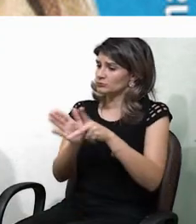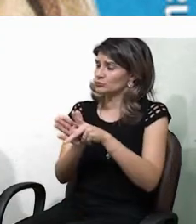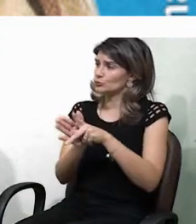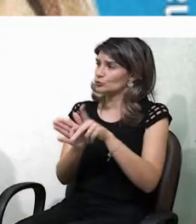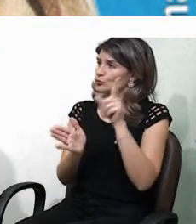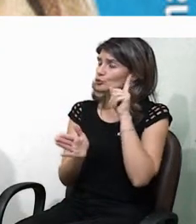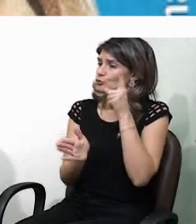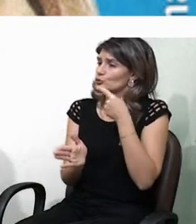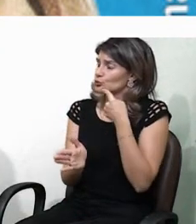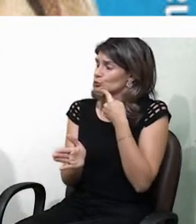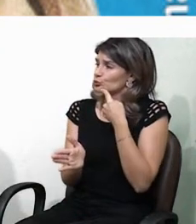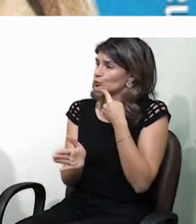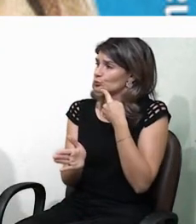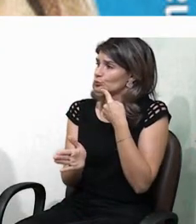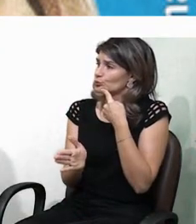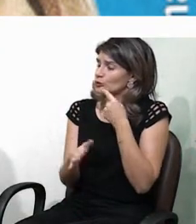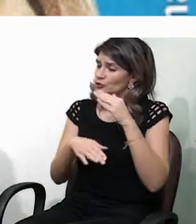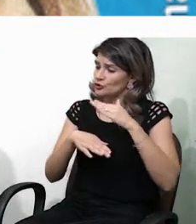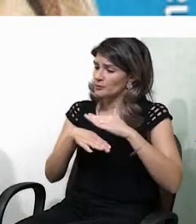o que a gente mais